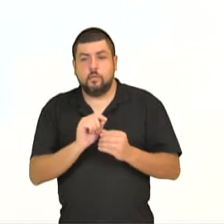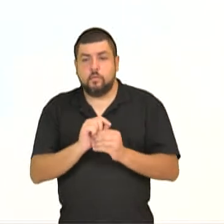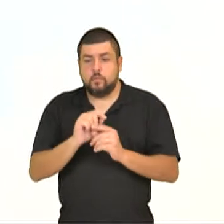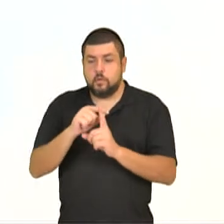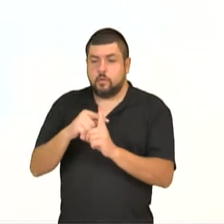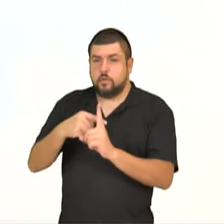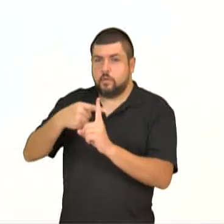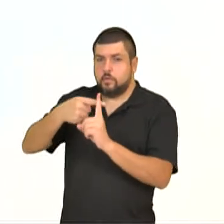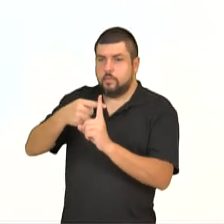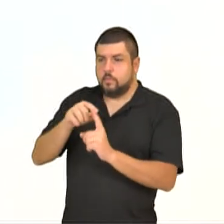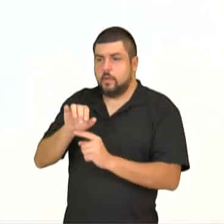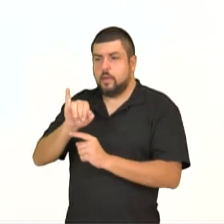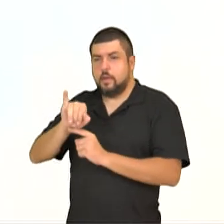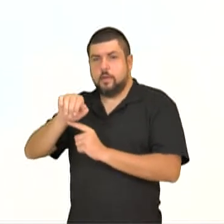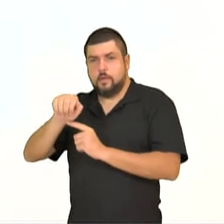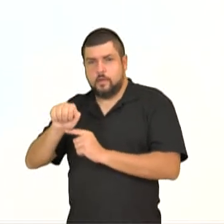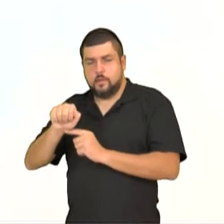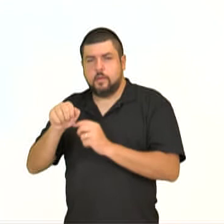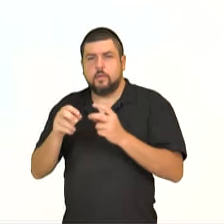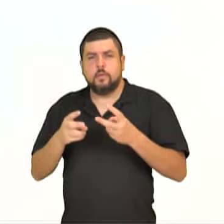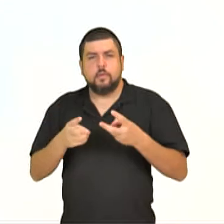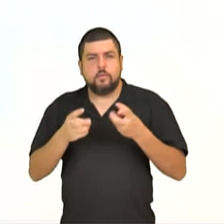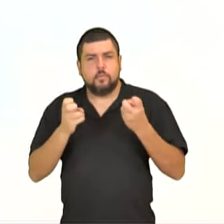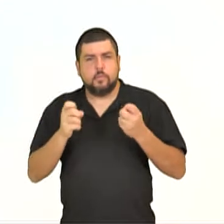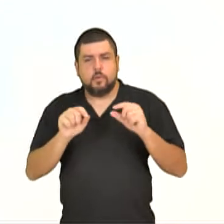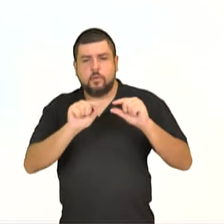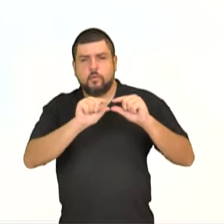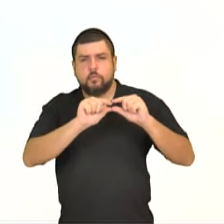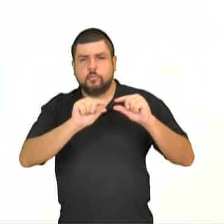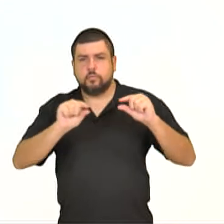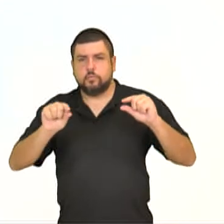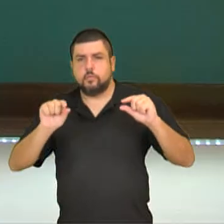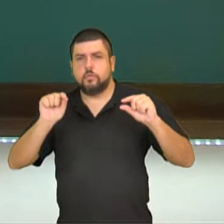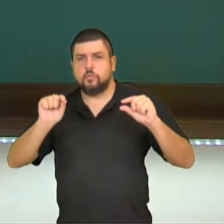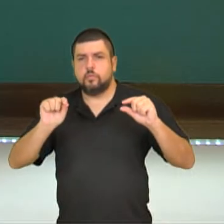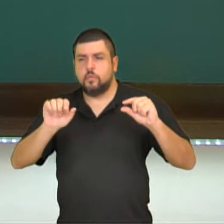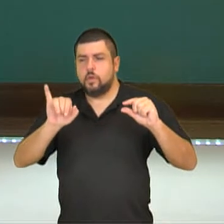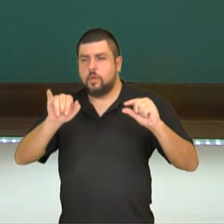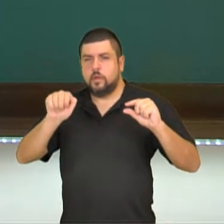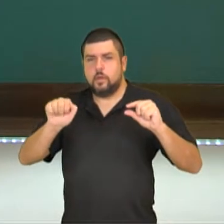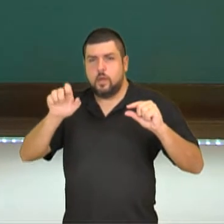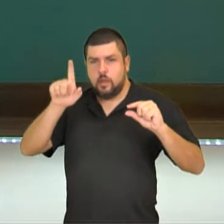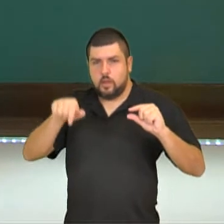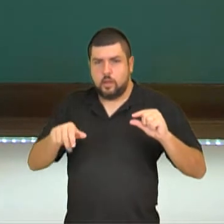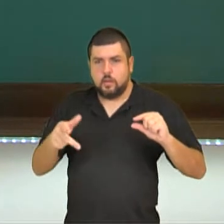vê o final, ia, primeira pessoa do